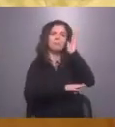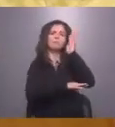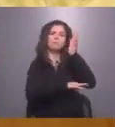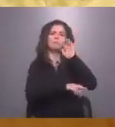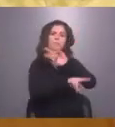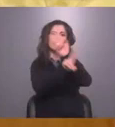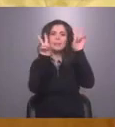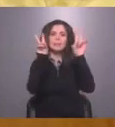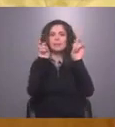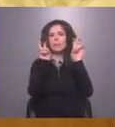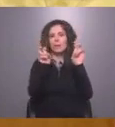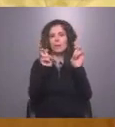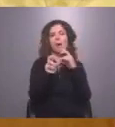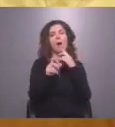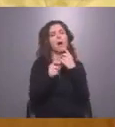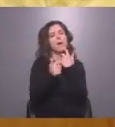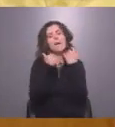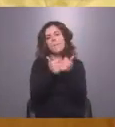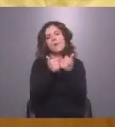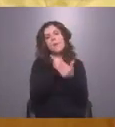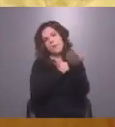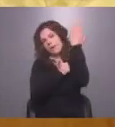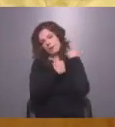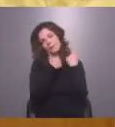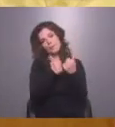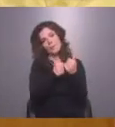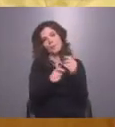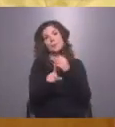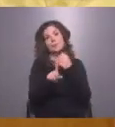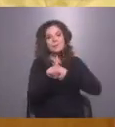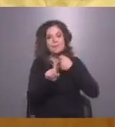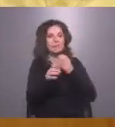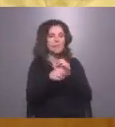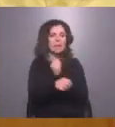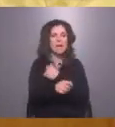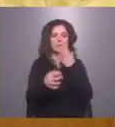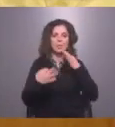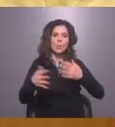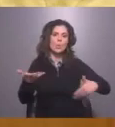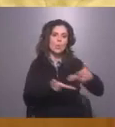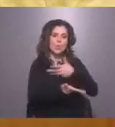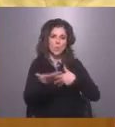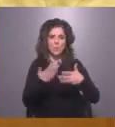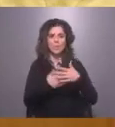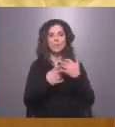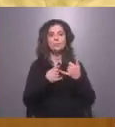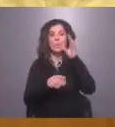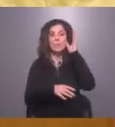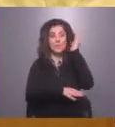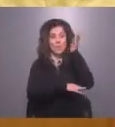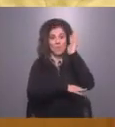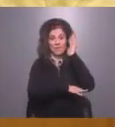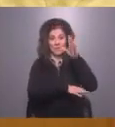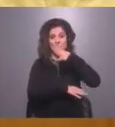tema Era Tudo Muito Bom, Desafios do Cuidado da Casa Comum. Segue-se à palestra um